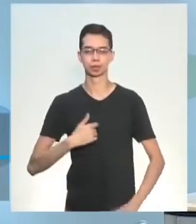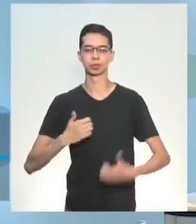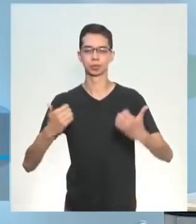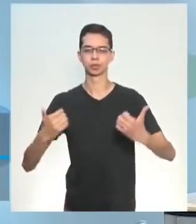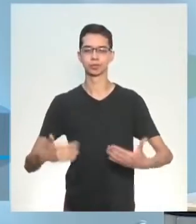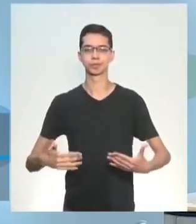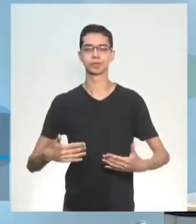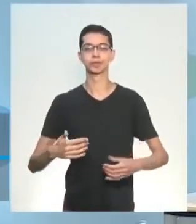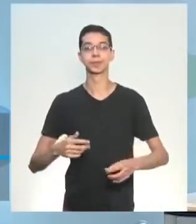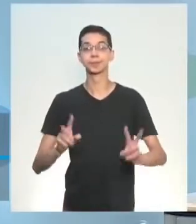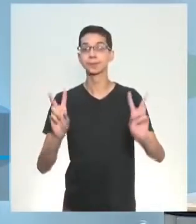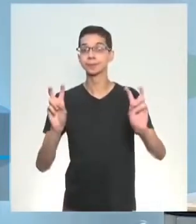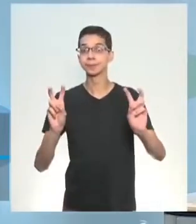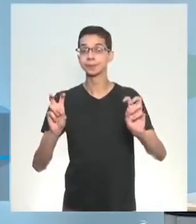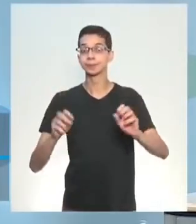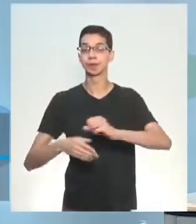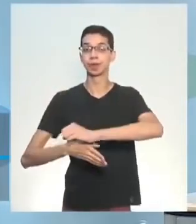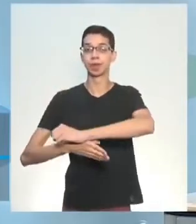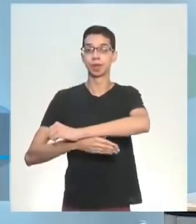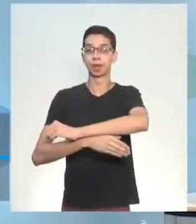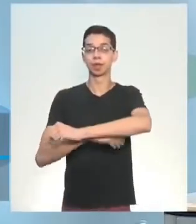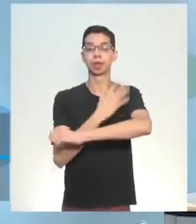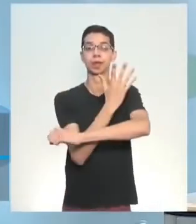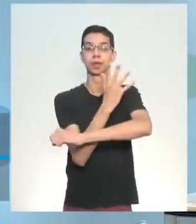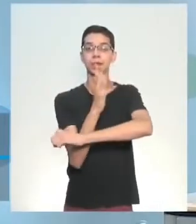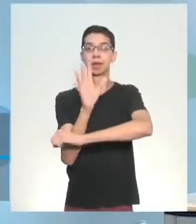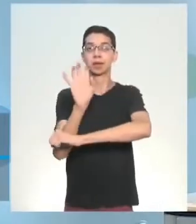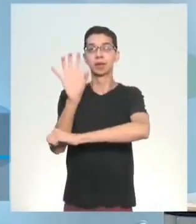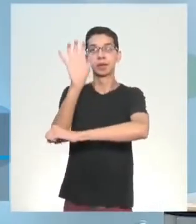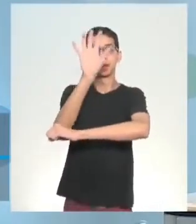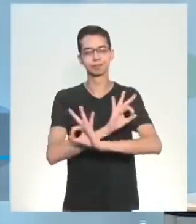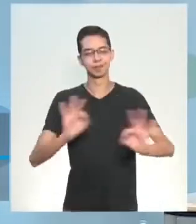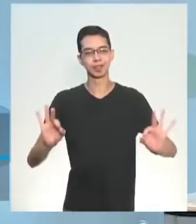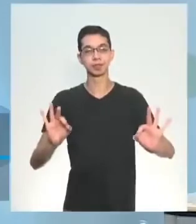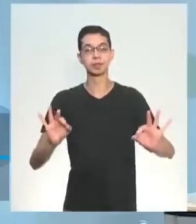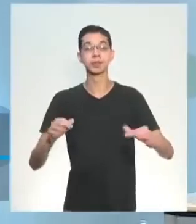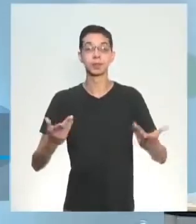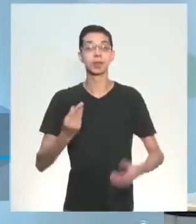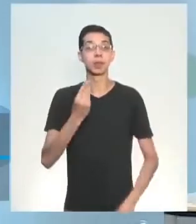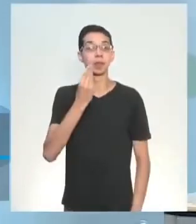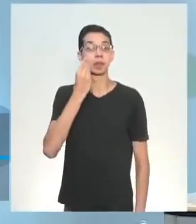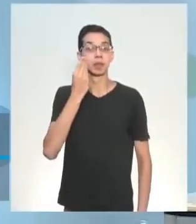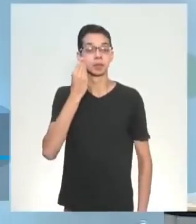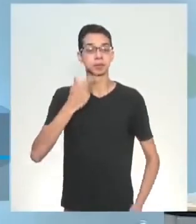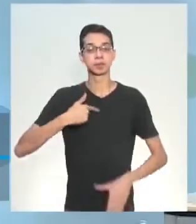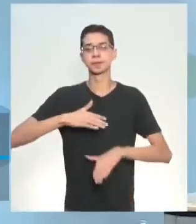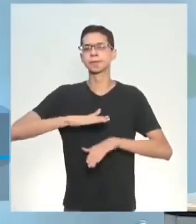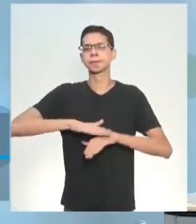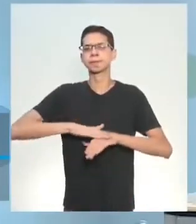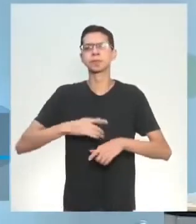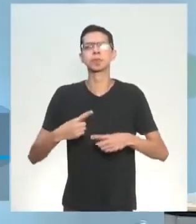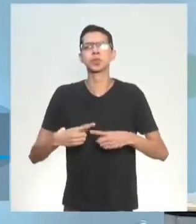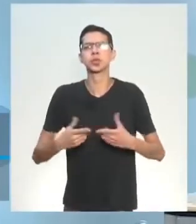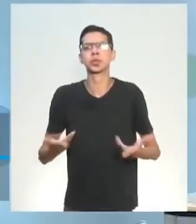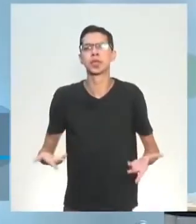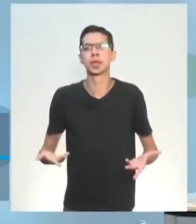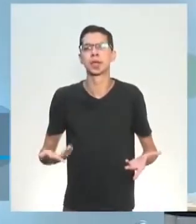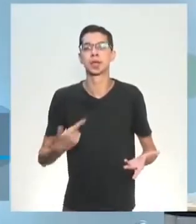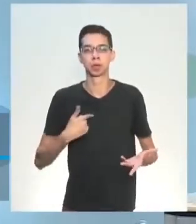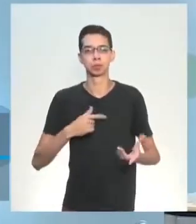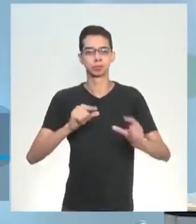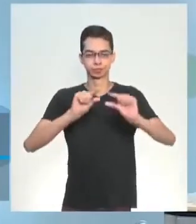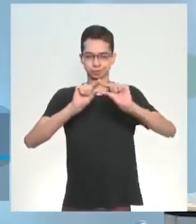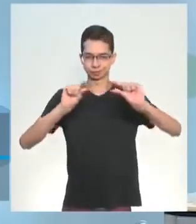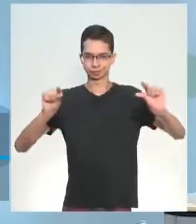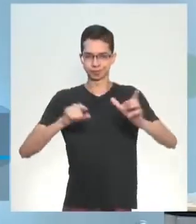ecossistemas brasileiros ou biomas brasileiros. Eu quero saber o que você já sabe. Por que que eu quis fazer essa discussão? Porque se você